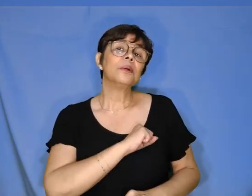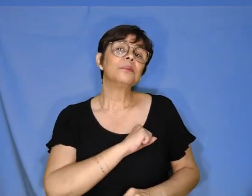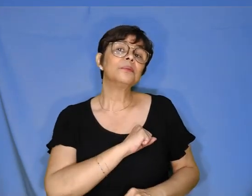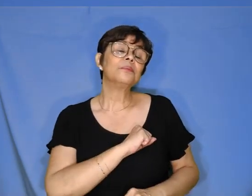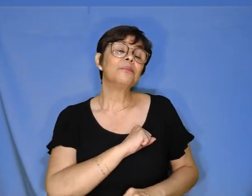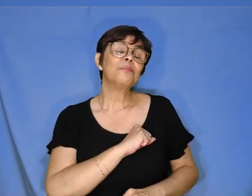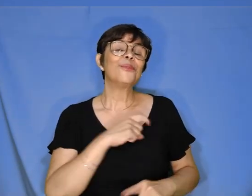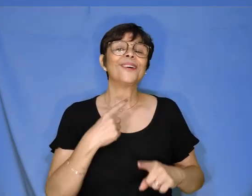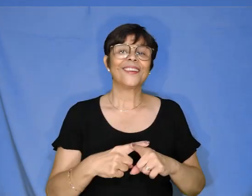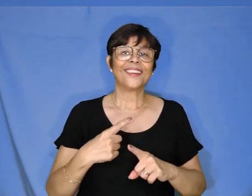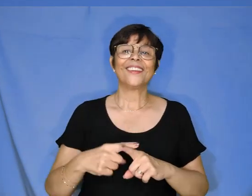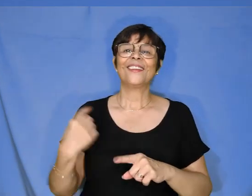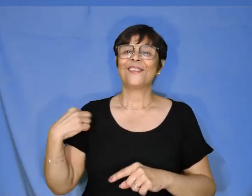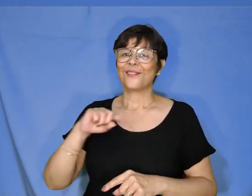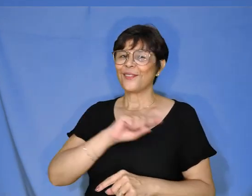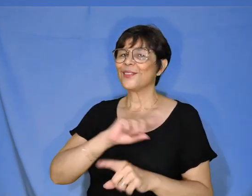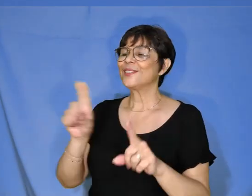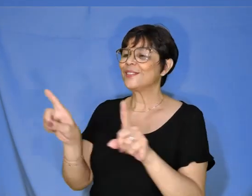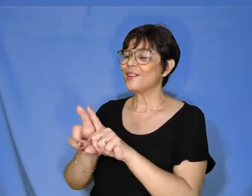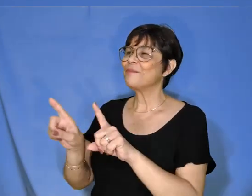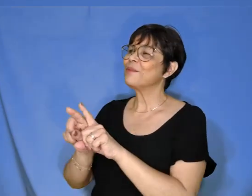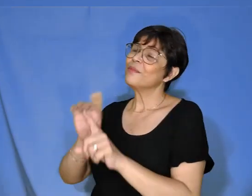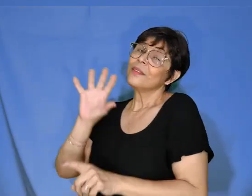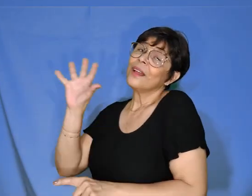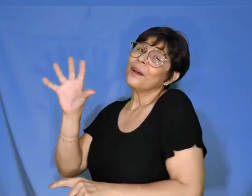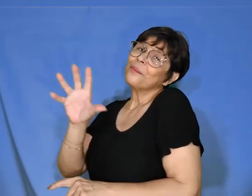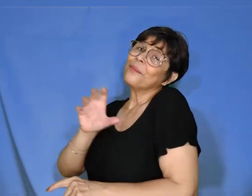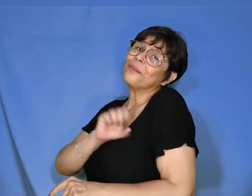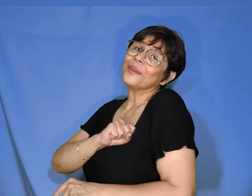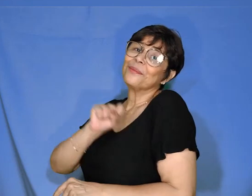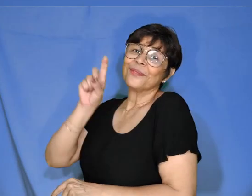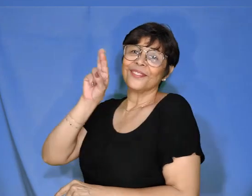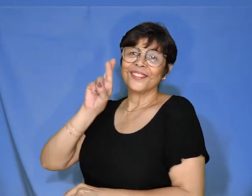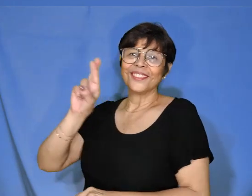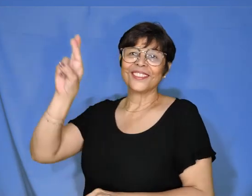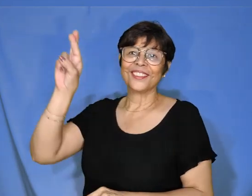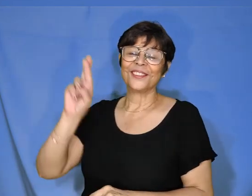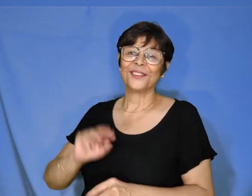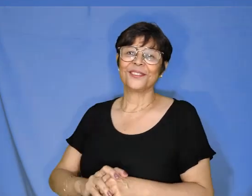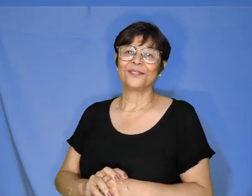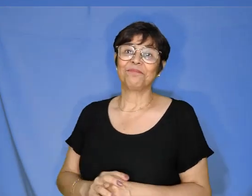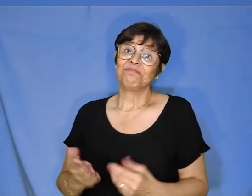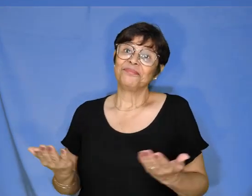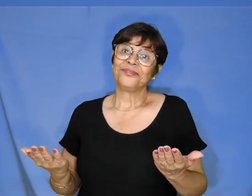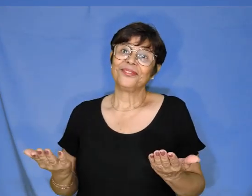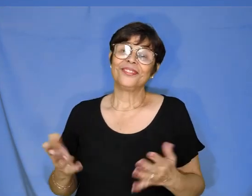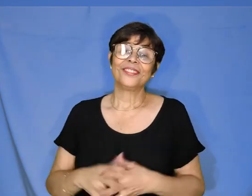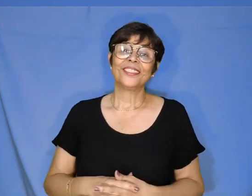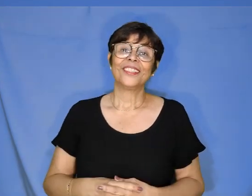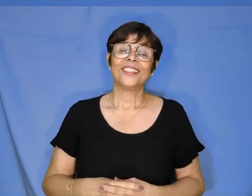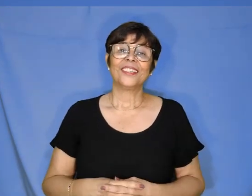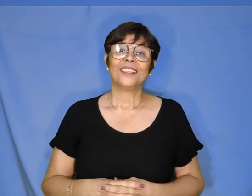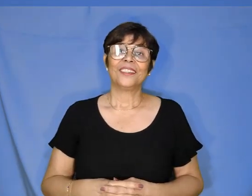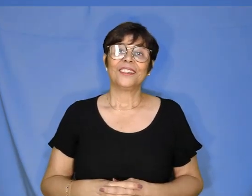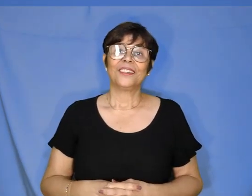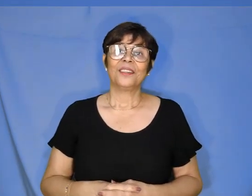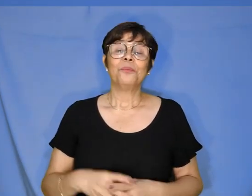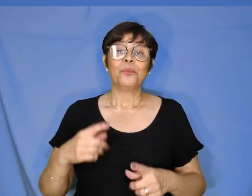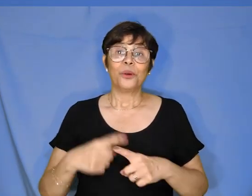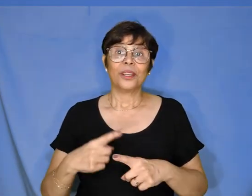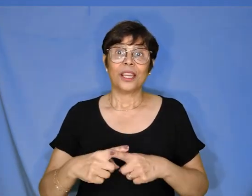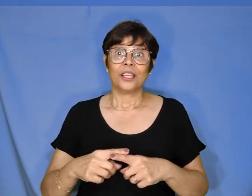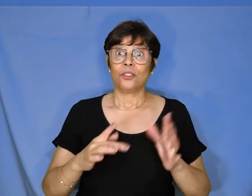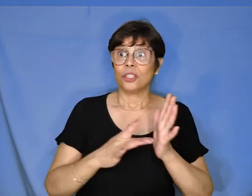ao Senhor, porque ele, sendo rei, se fez vassalo, ele, sendo Senhor, se